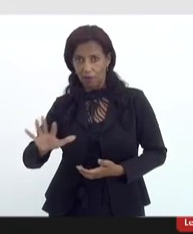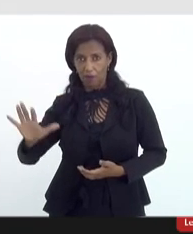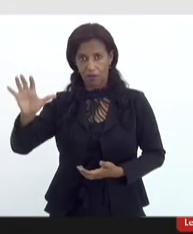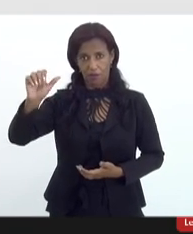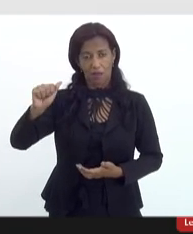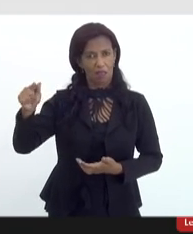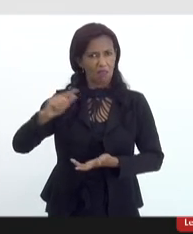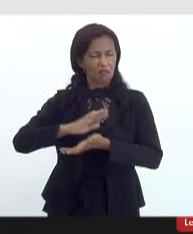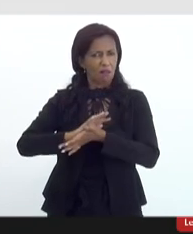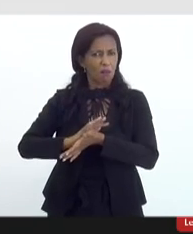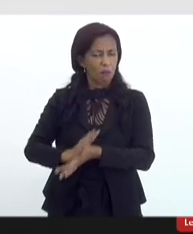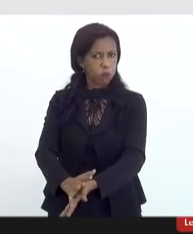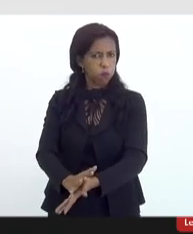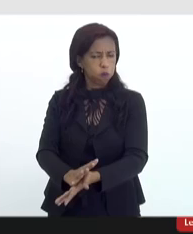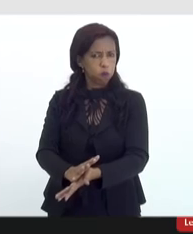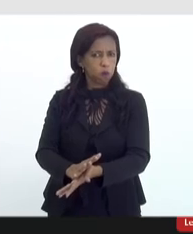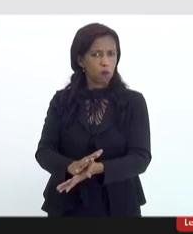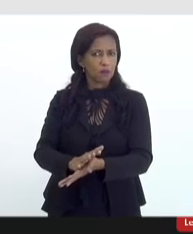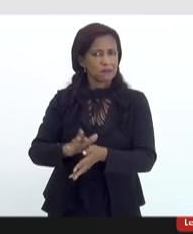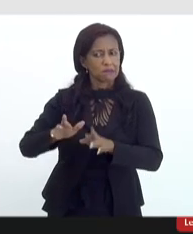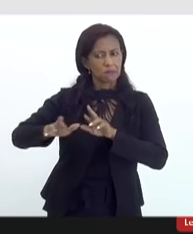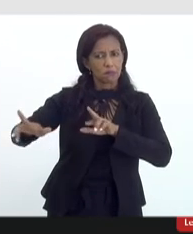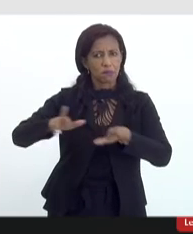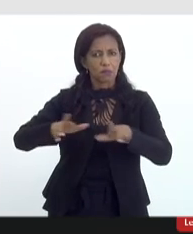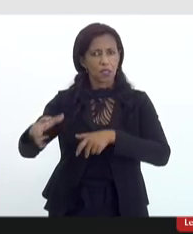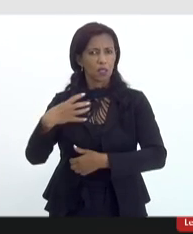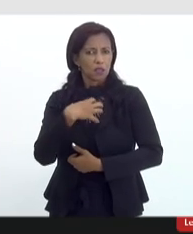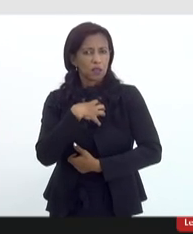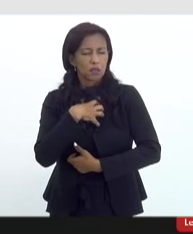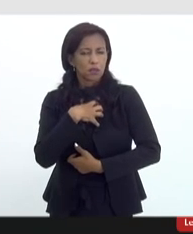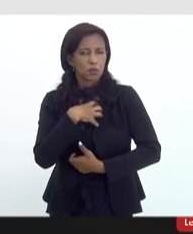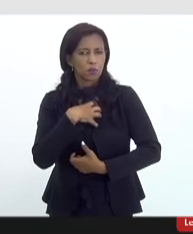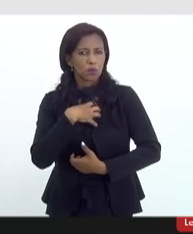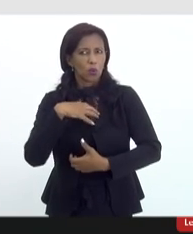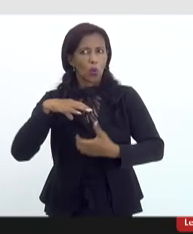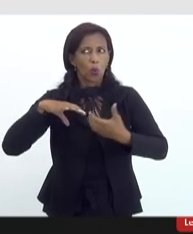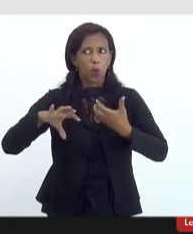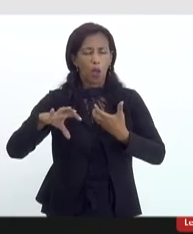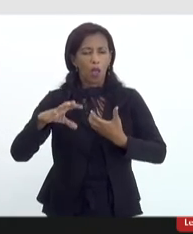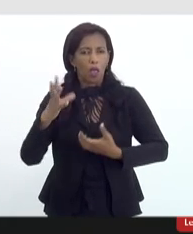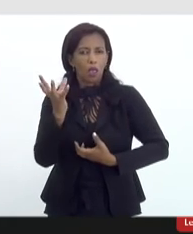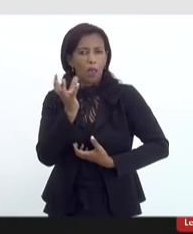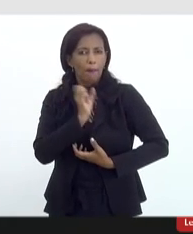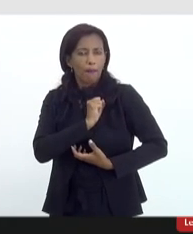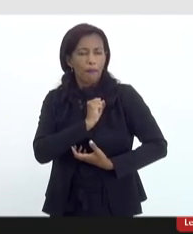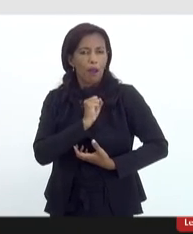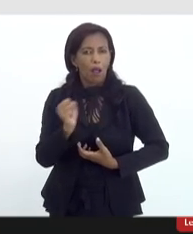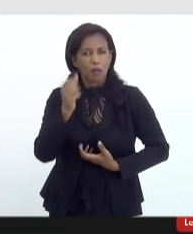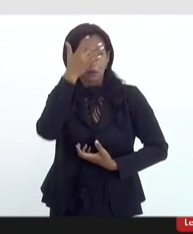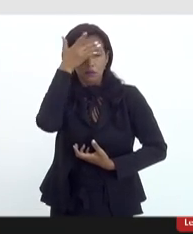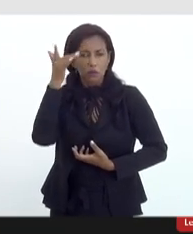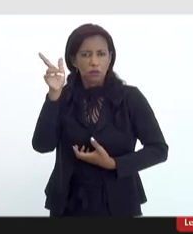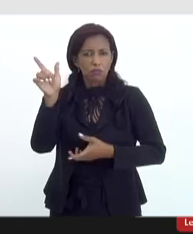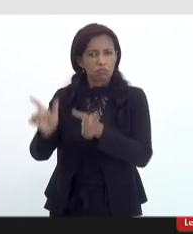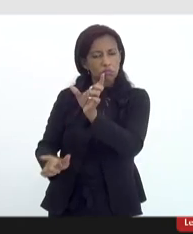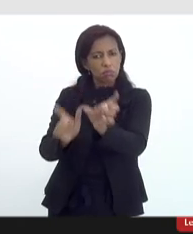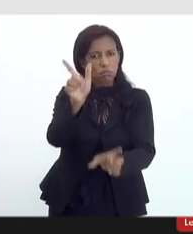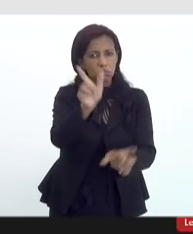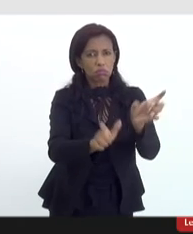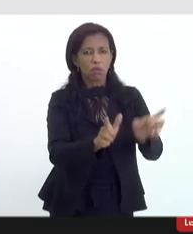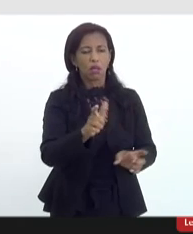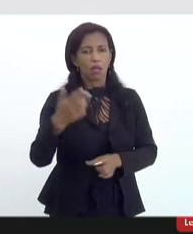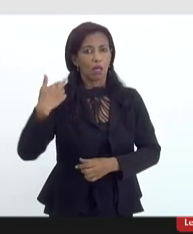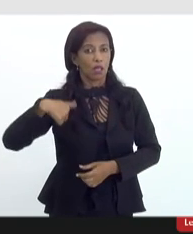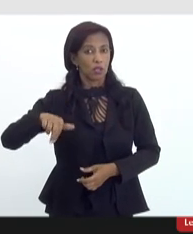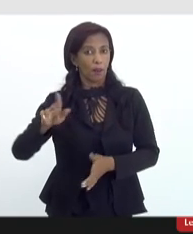esse preconceito é muito difuso, eu diria assim que os sentimentos que abraçam, né, as pessoas em relação às religiões